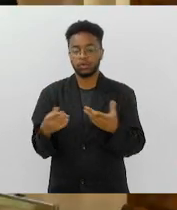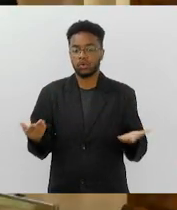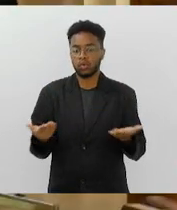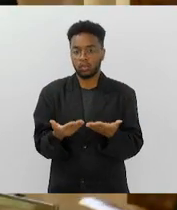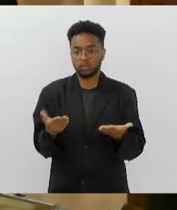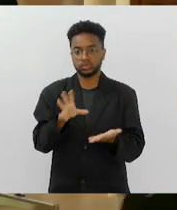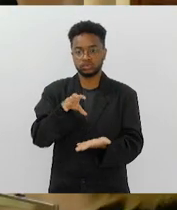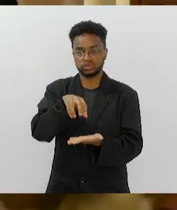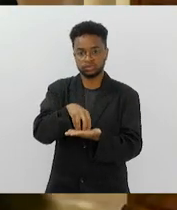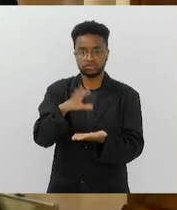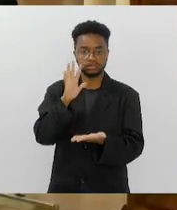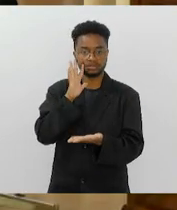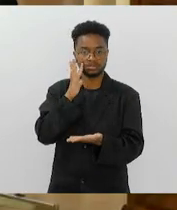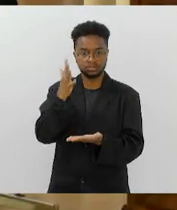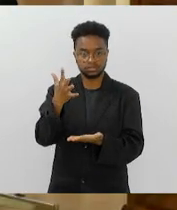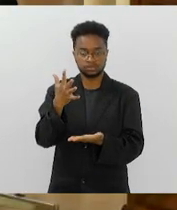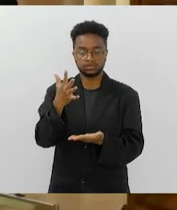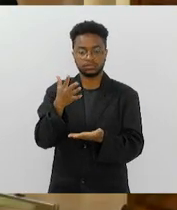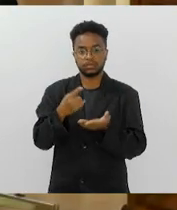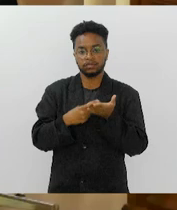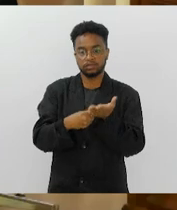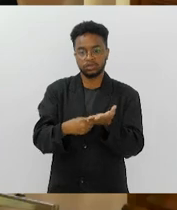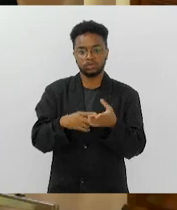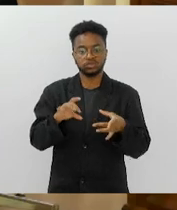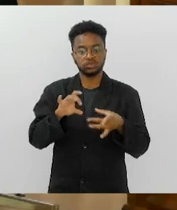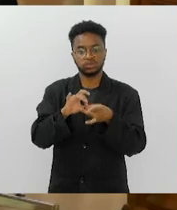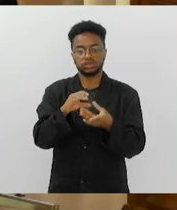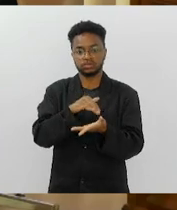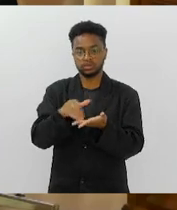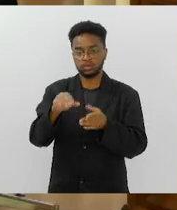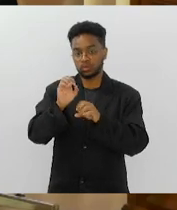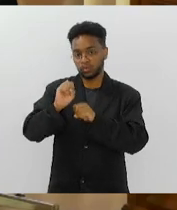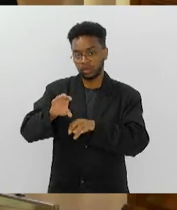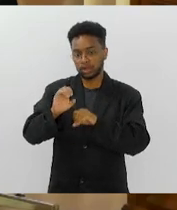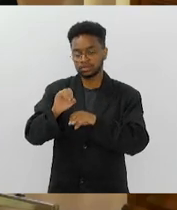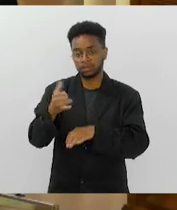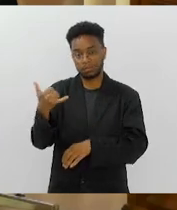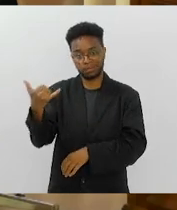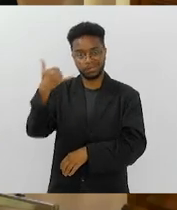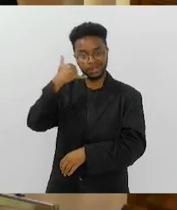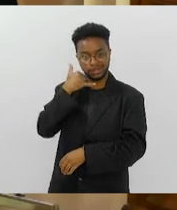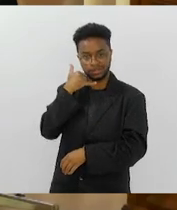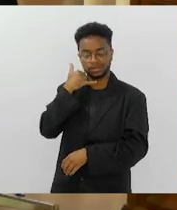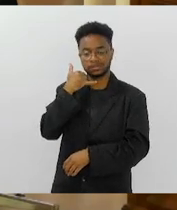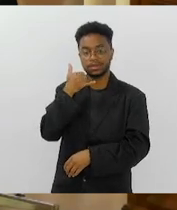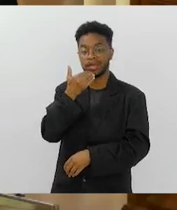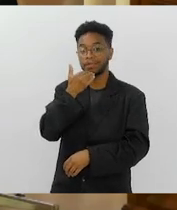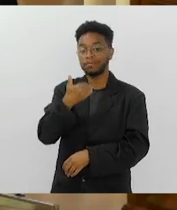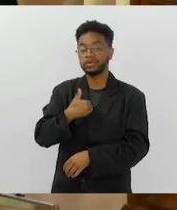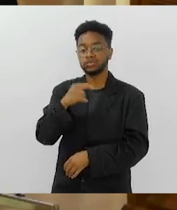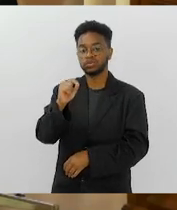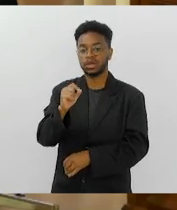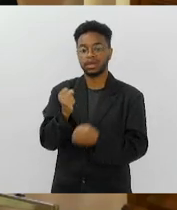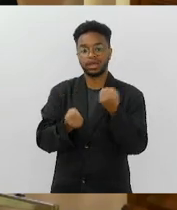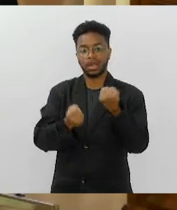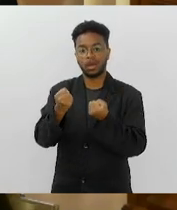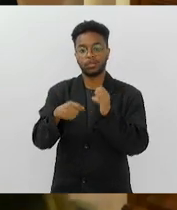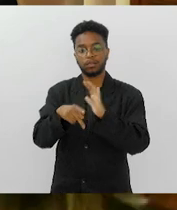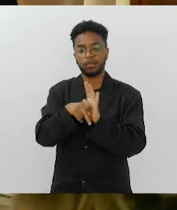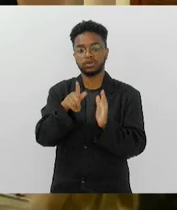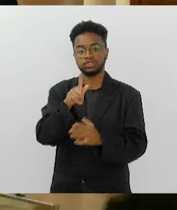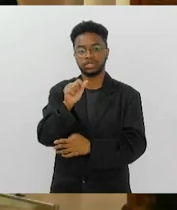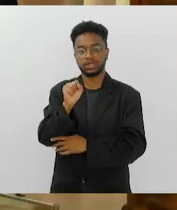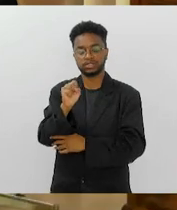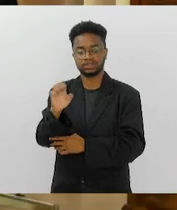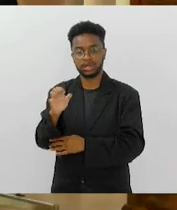núcleo de solução consensual da SEDUC, ele liga direto para mim, pedindo uma viatura do GSE para ir no colégio tal, que